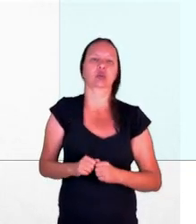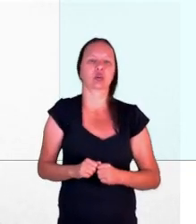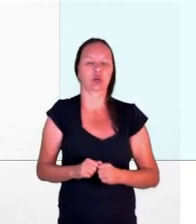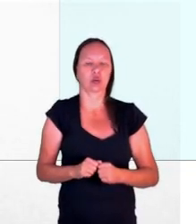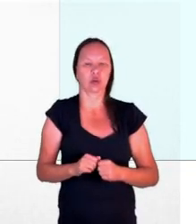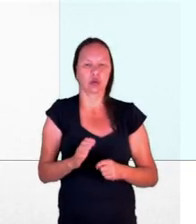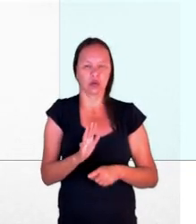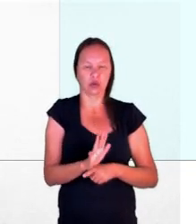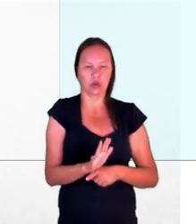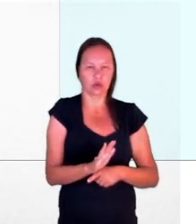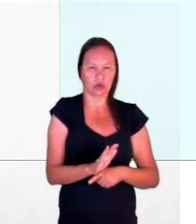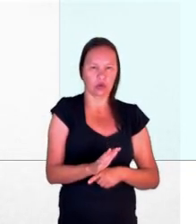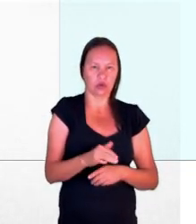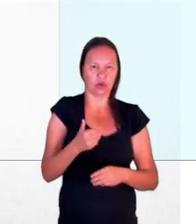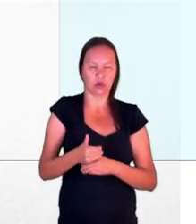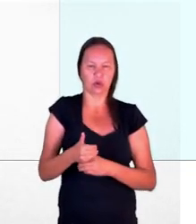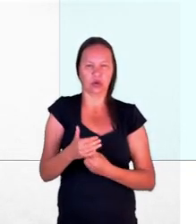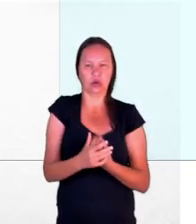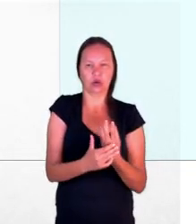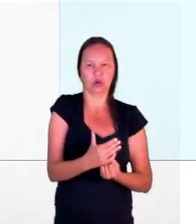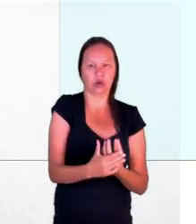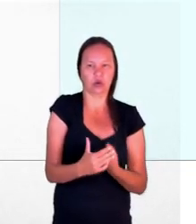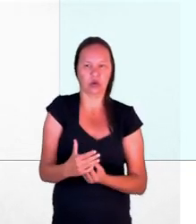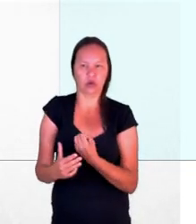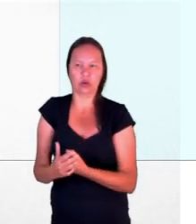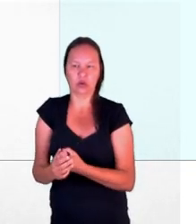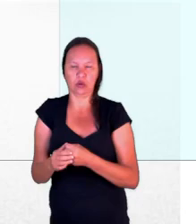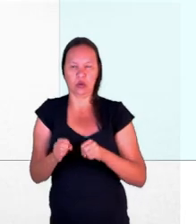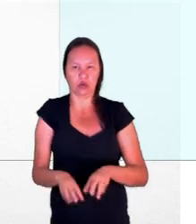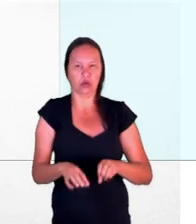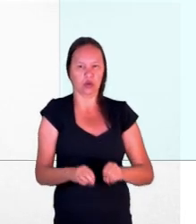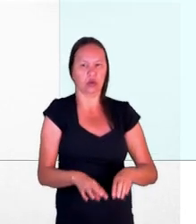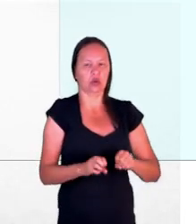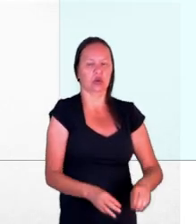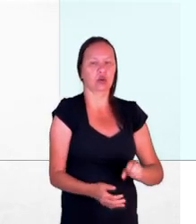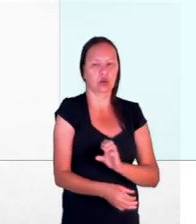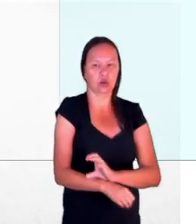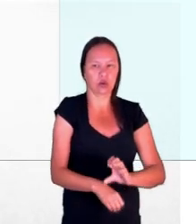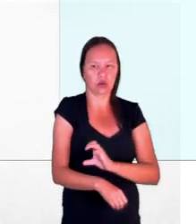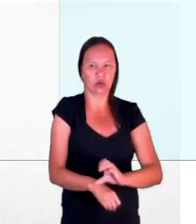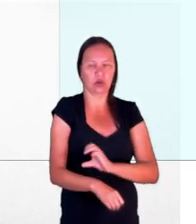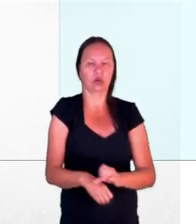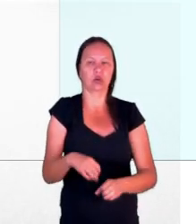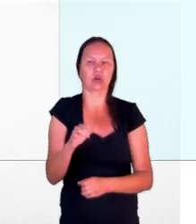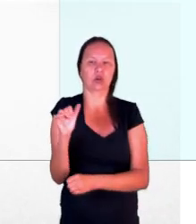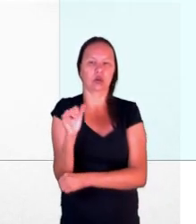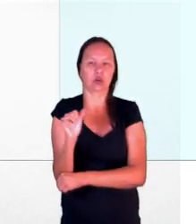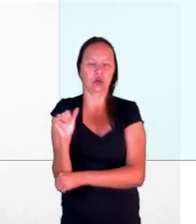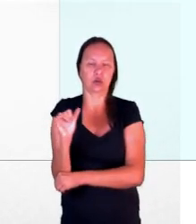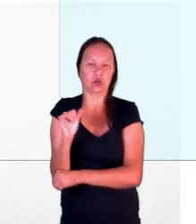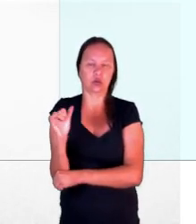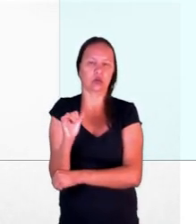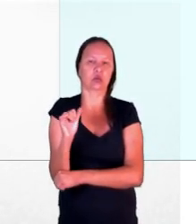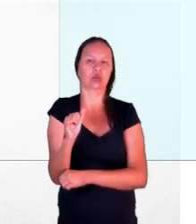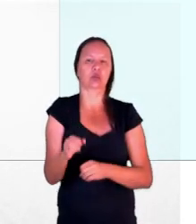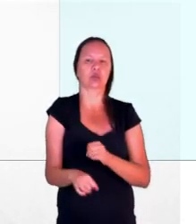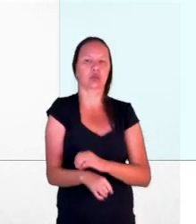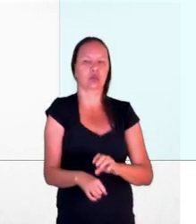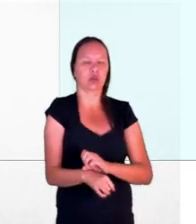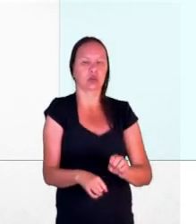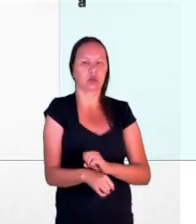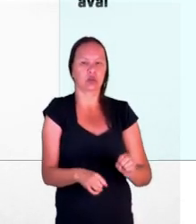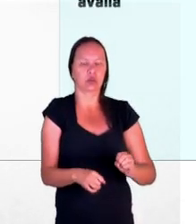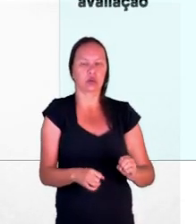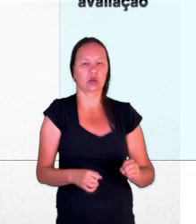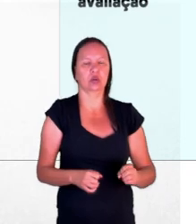questão da formação né educativa então tem vários cursos online que são gratuitos que podem ser acessados por diferentes grupos de